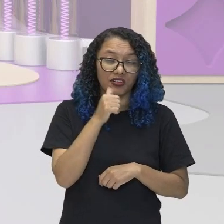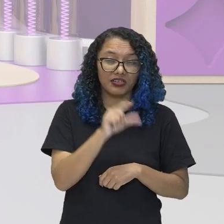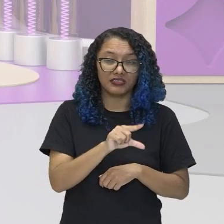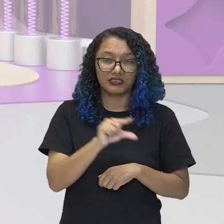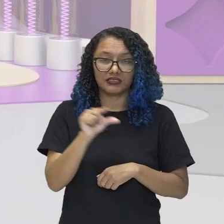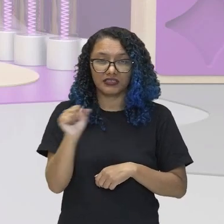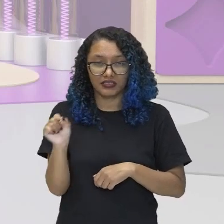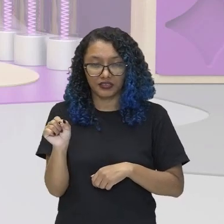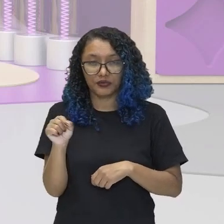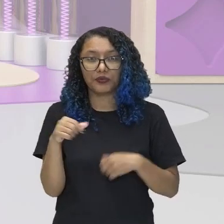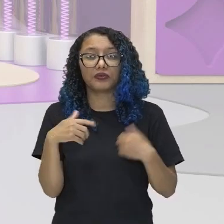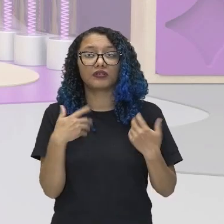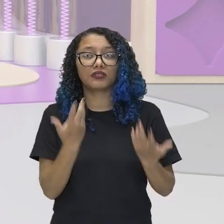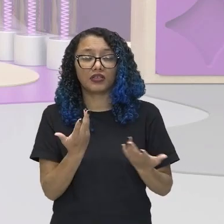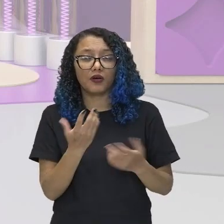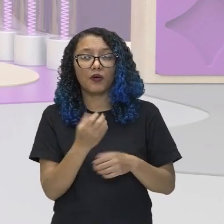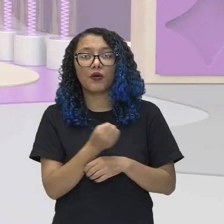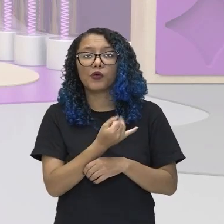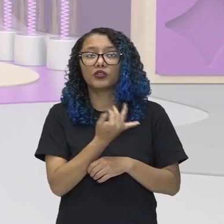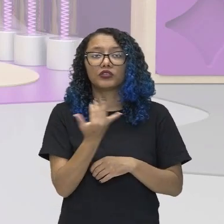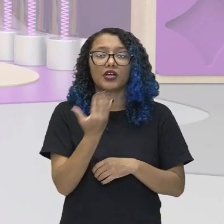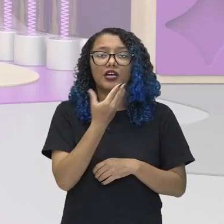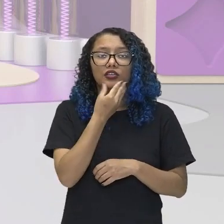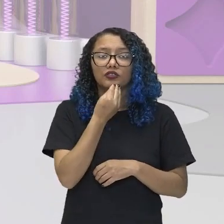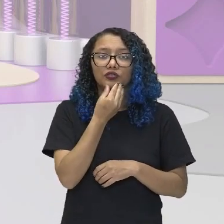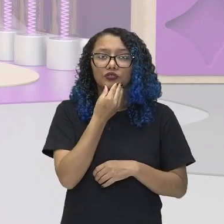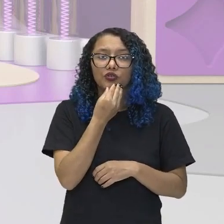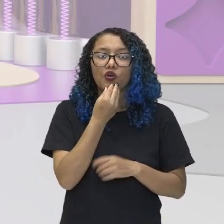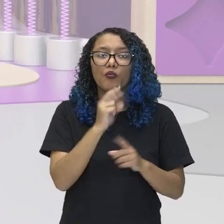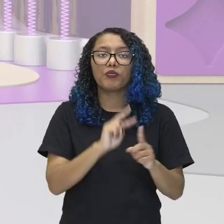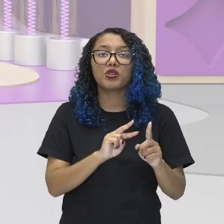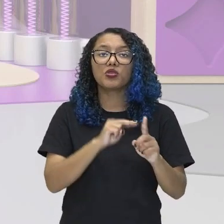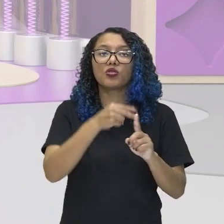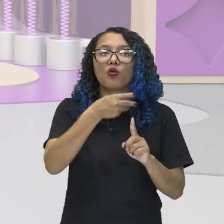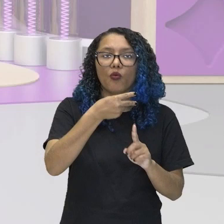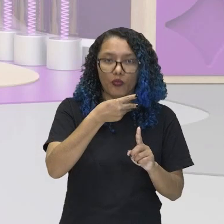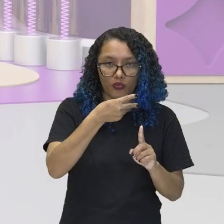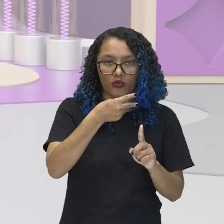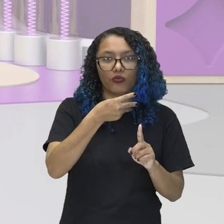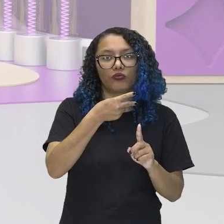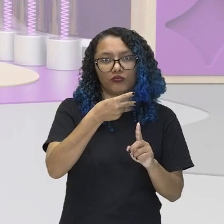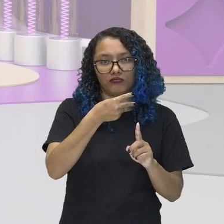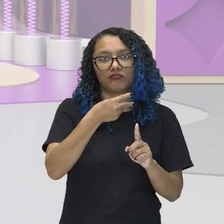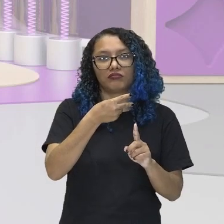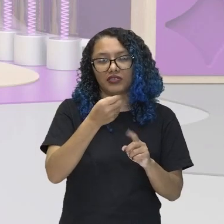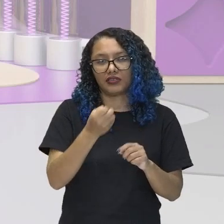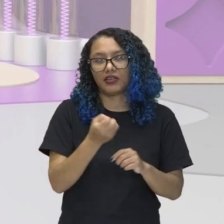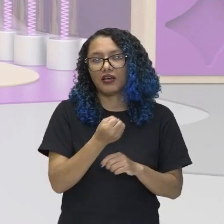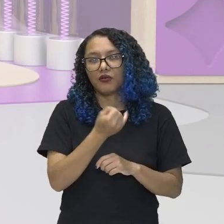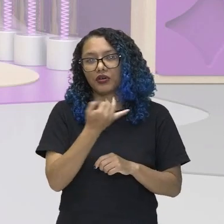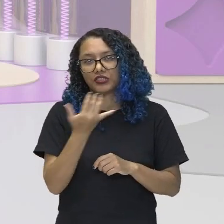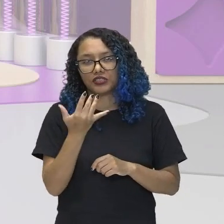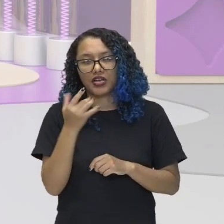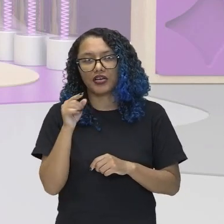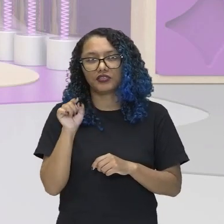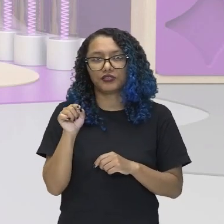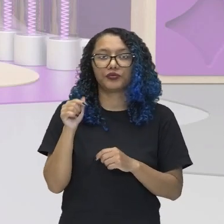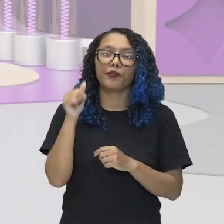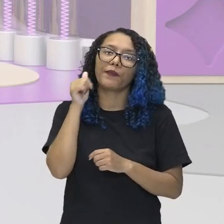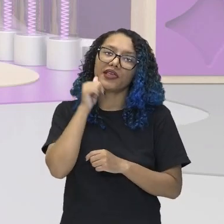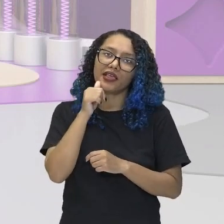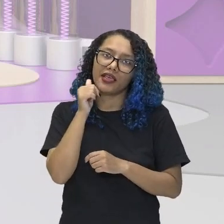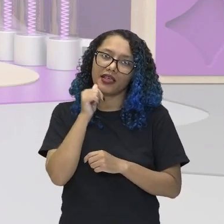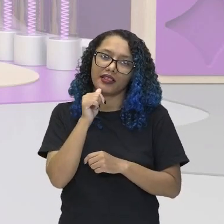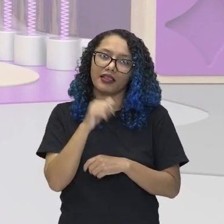passou a ser o dobro do número de meninas. Escreva um sistema de equações